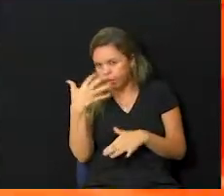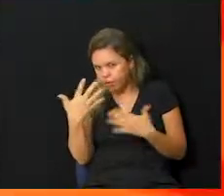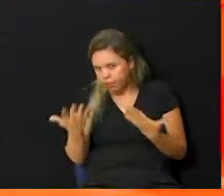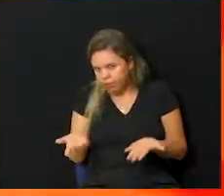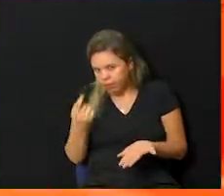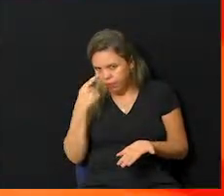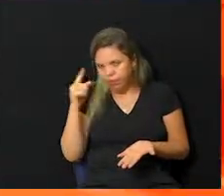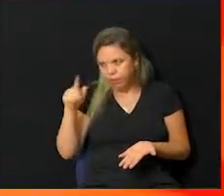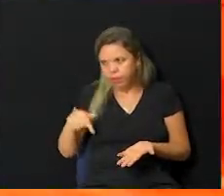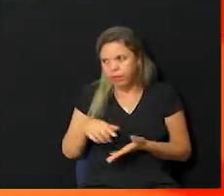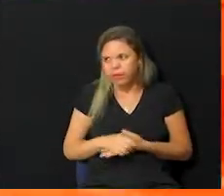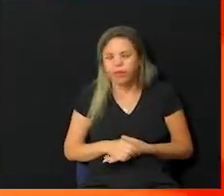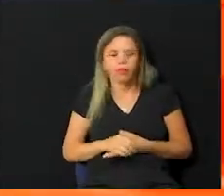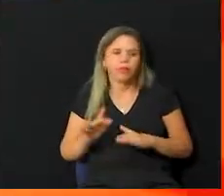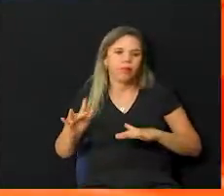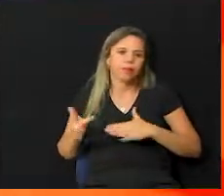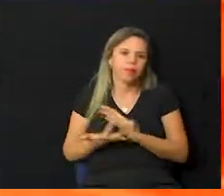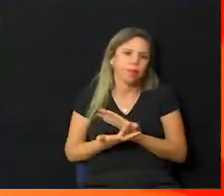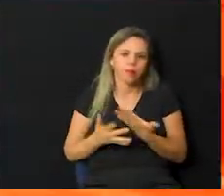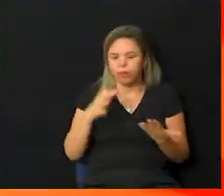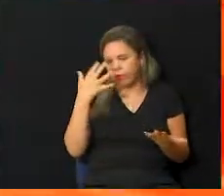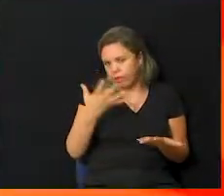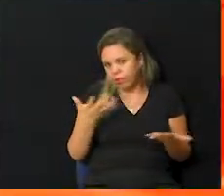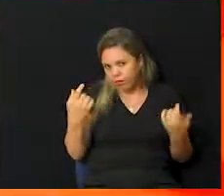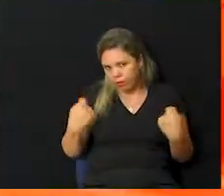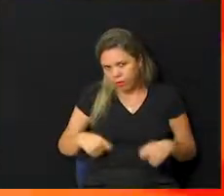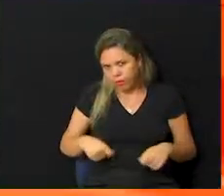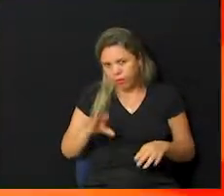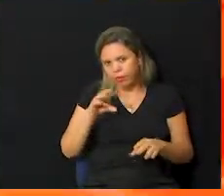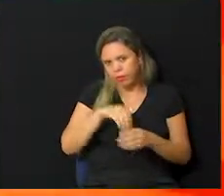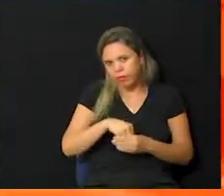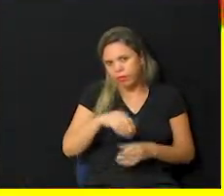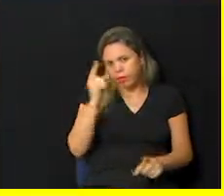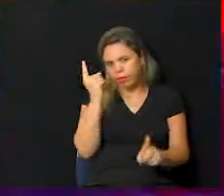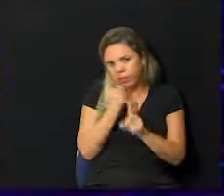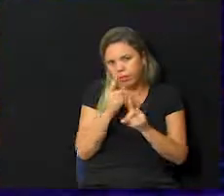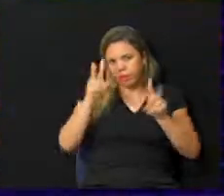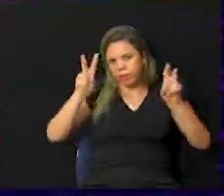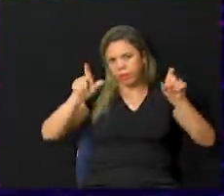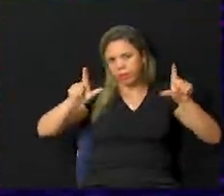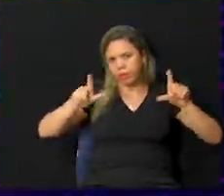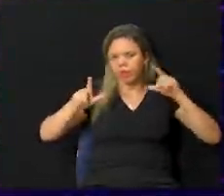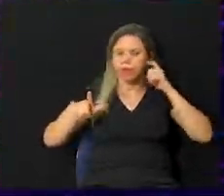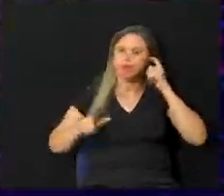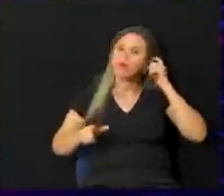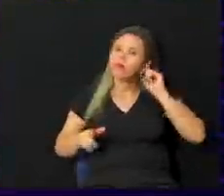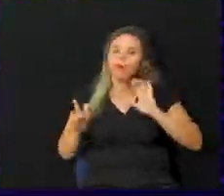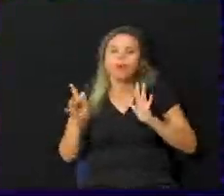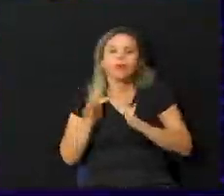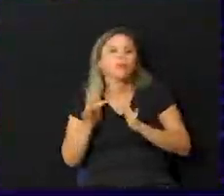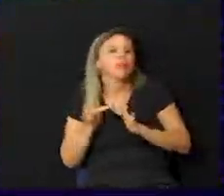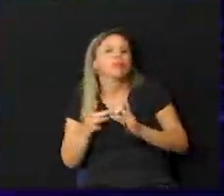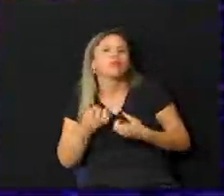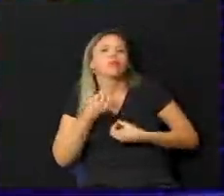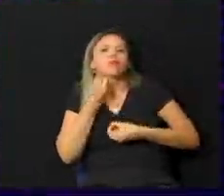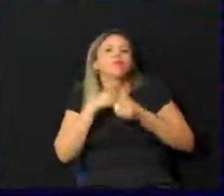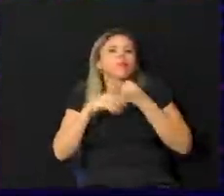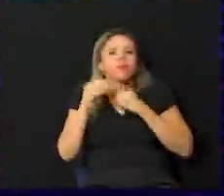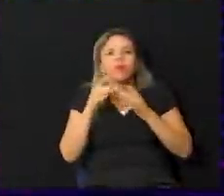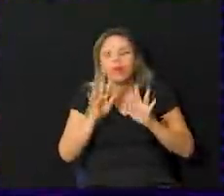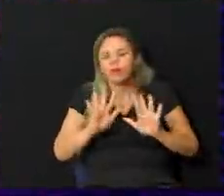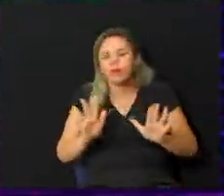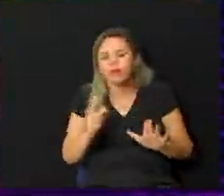romances. E se você for olhar, assim, na mídia, nos romances que realmente têm destaque, você encontra alguns títulos, como, por exemplo, Conectadas e O Amor Não É